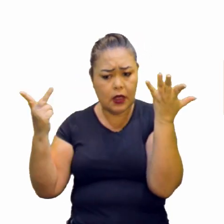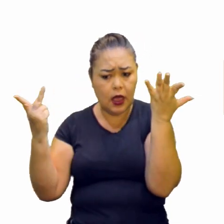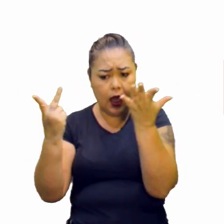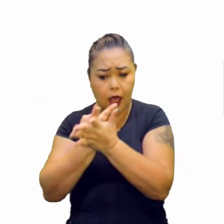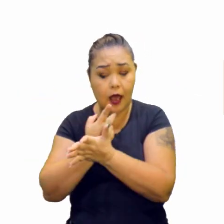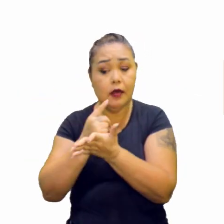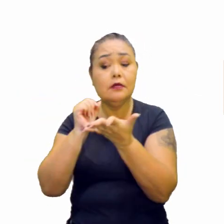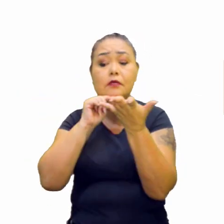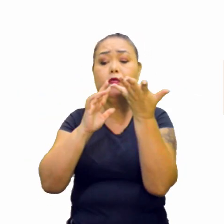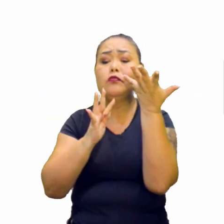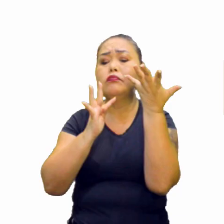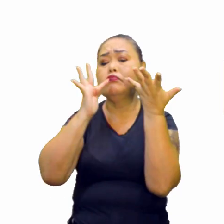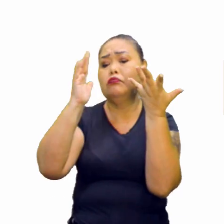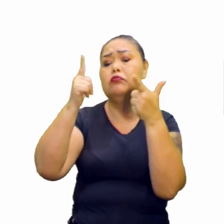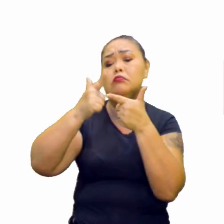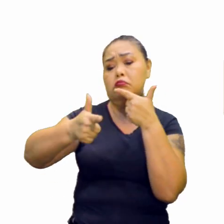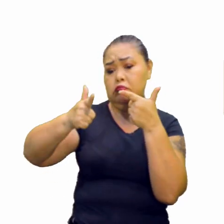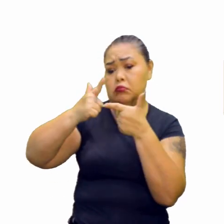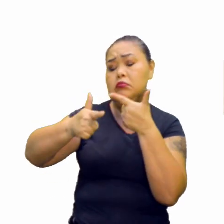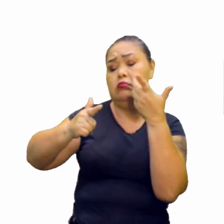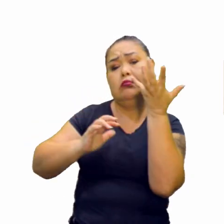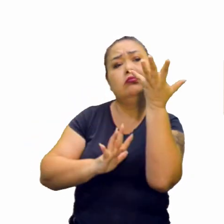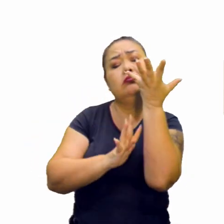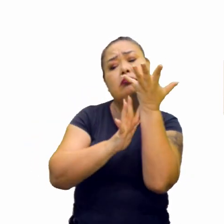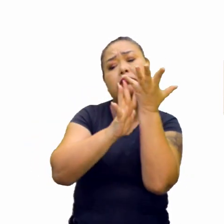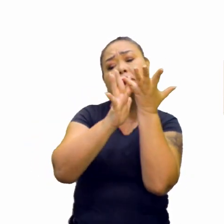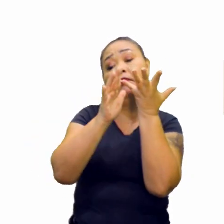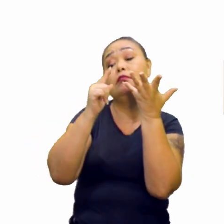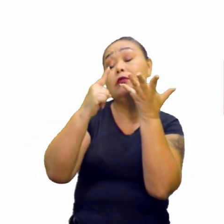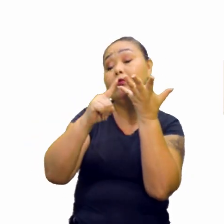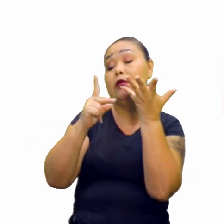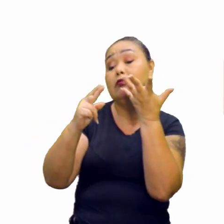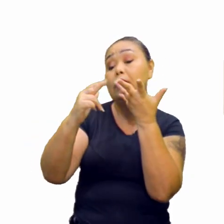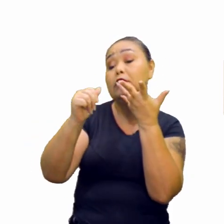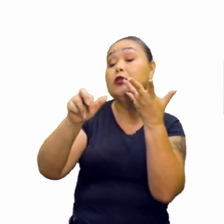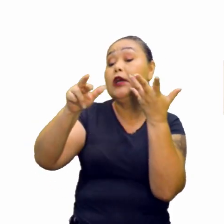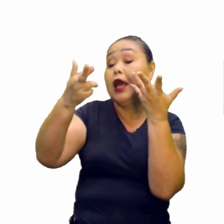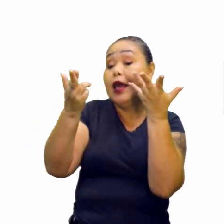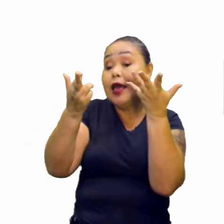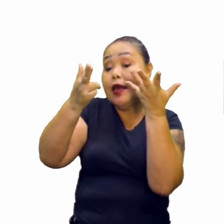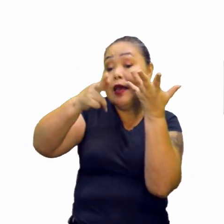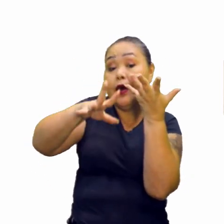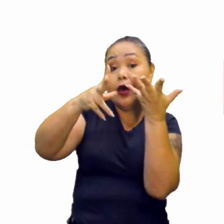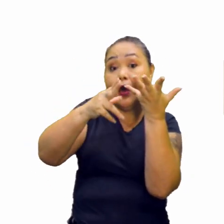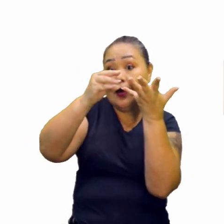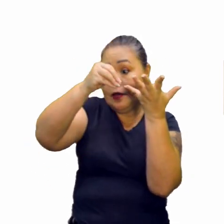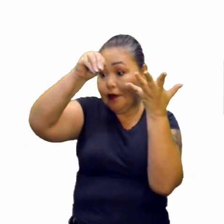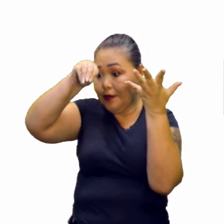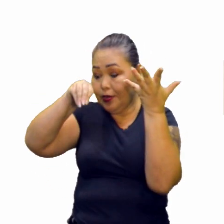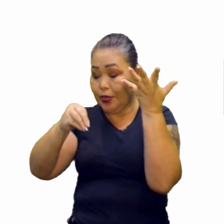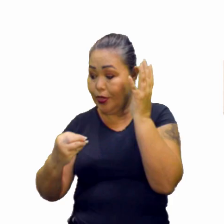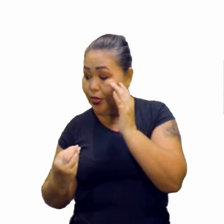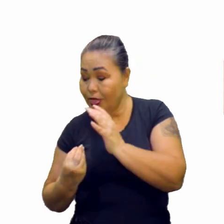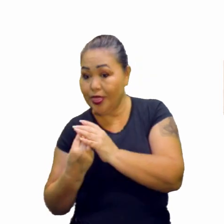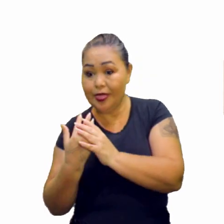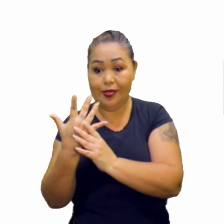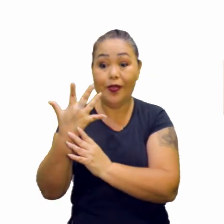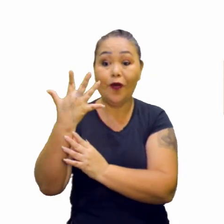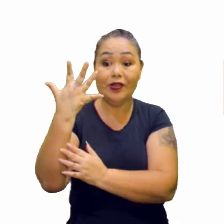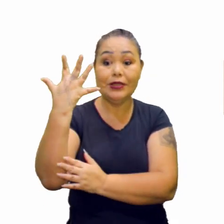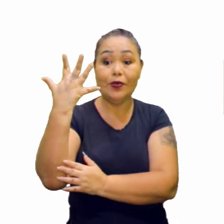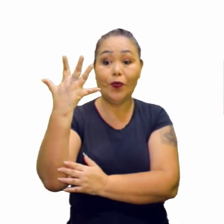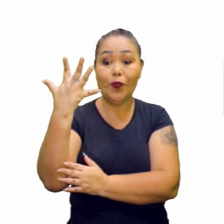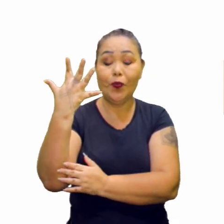gente fala sobre poda de renovação. Por isso quando eu falei poda de renovação, professor,